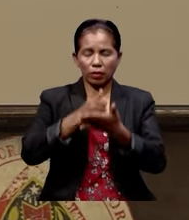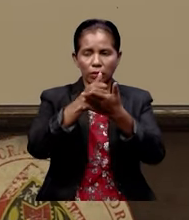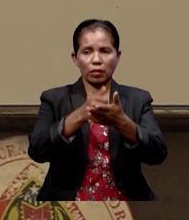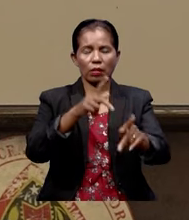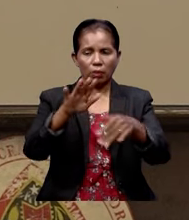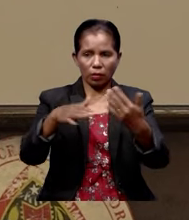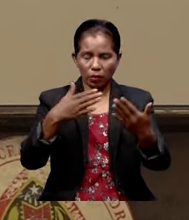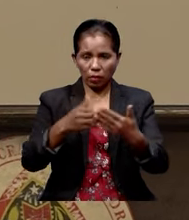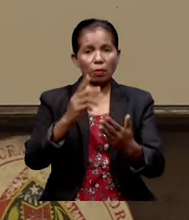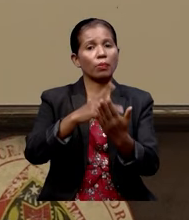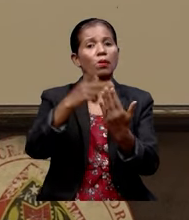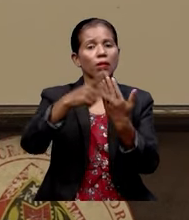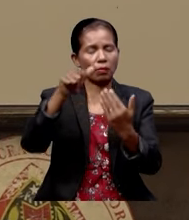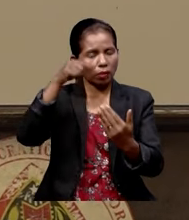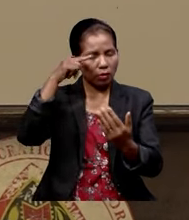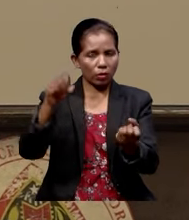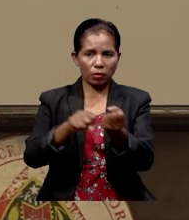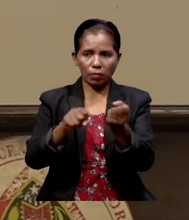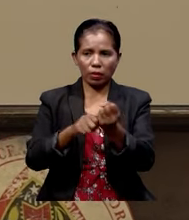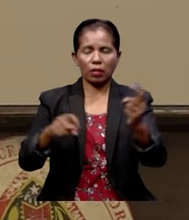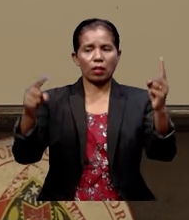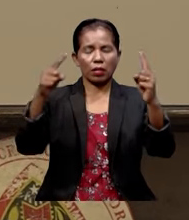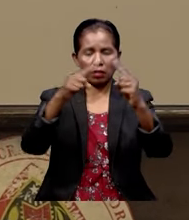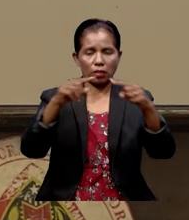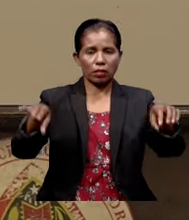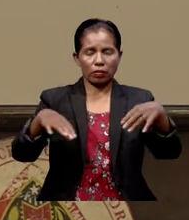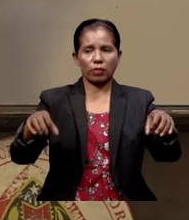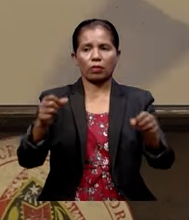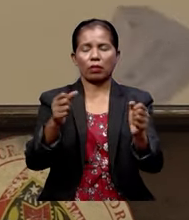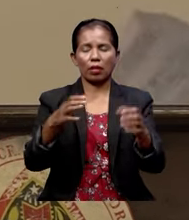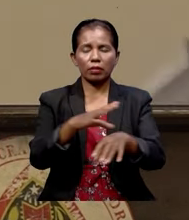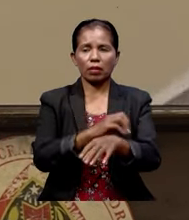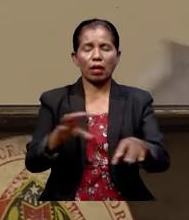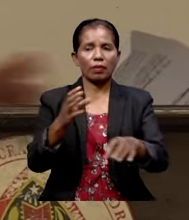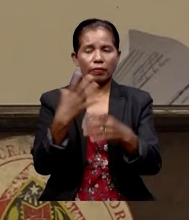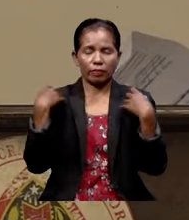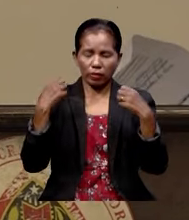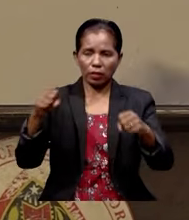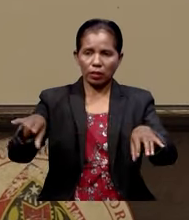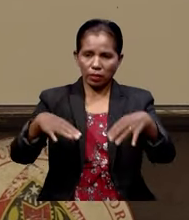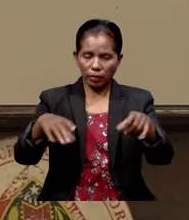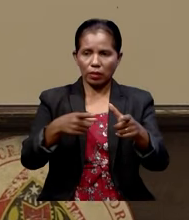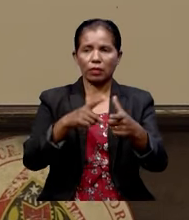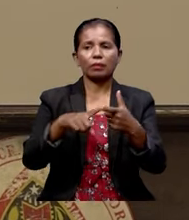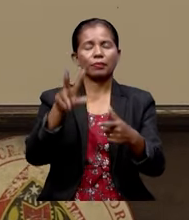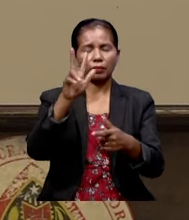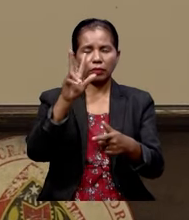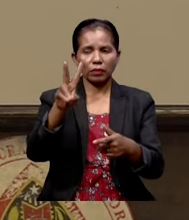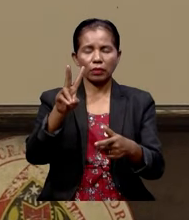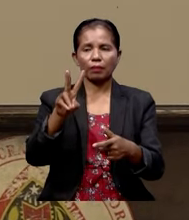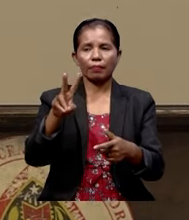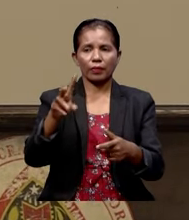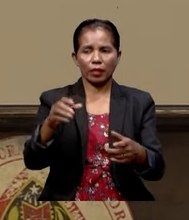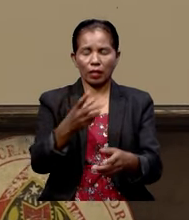para o programa governo e busca contribuição para reforma sistema de contabilidade. Segundo, assegura desenvolvimento do